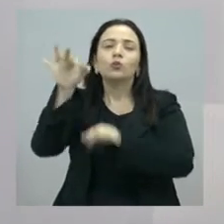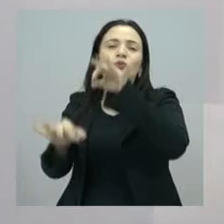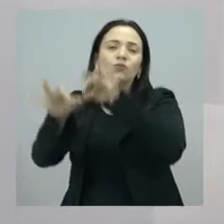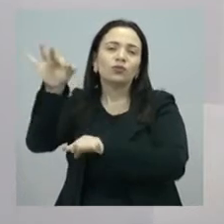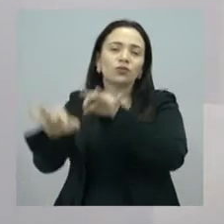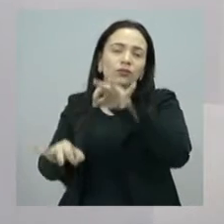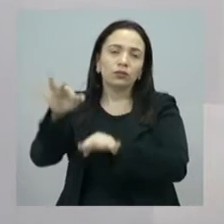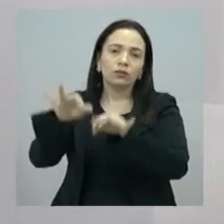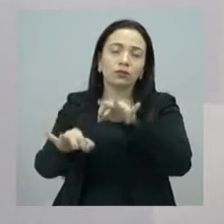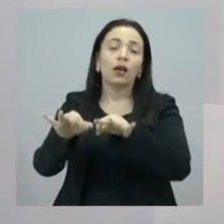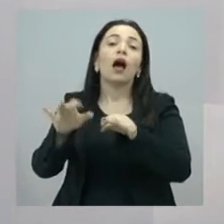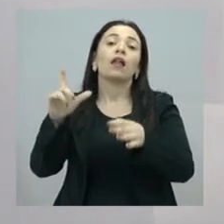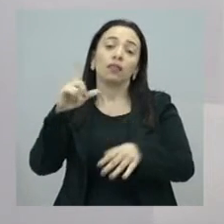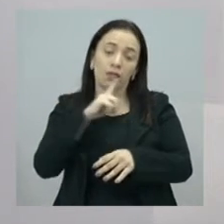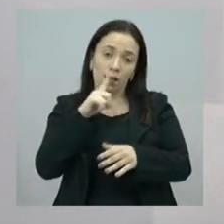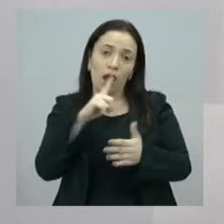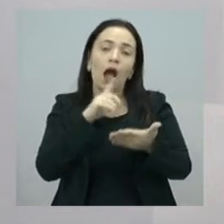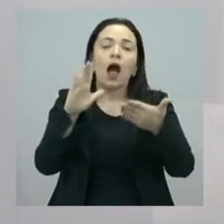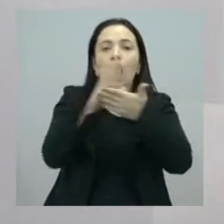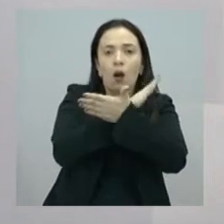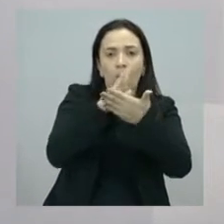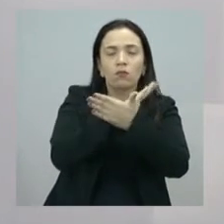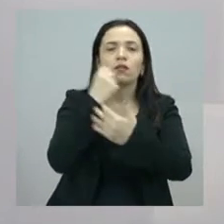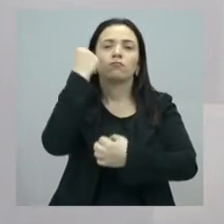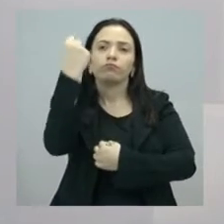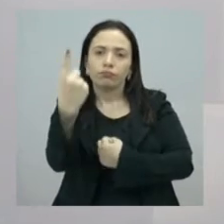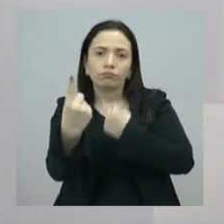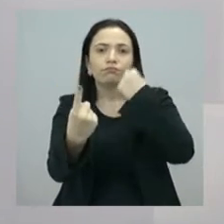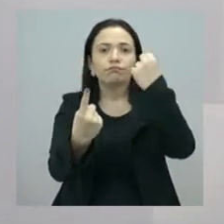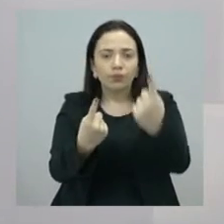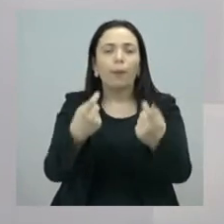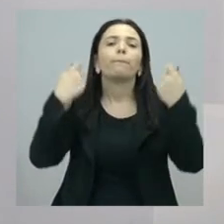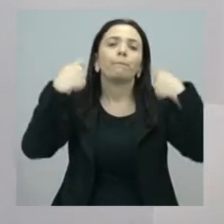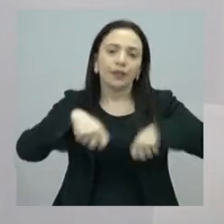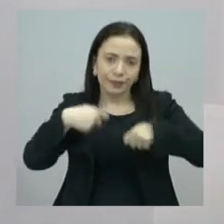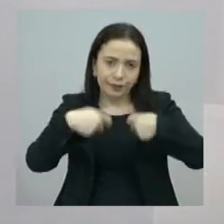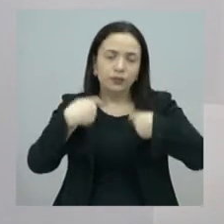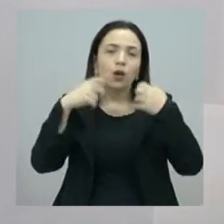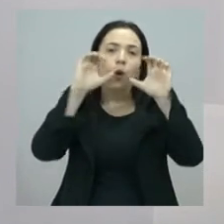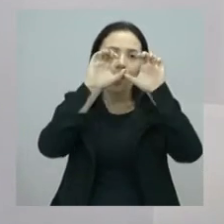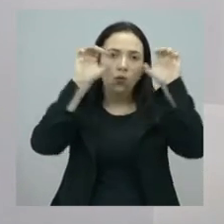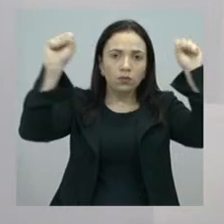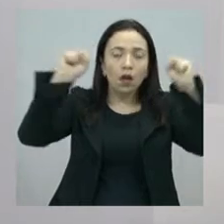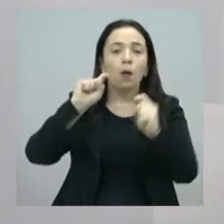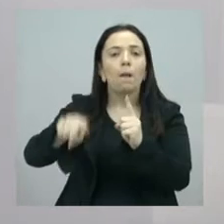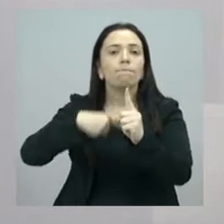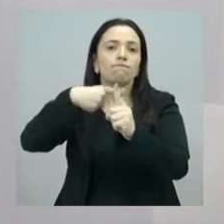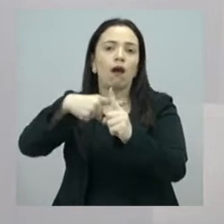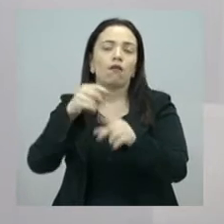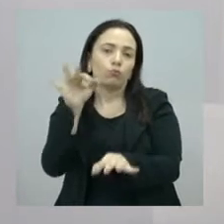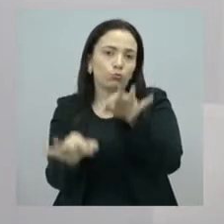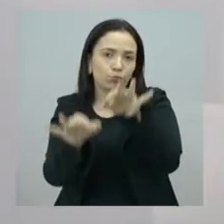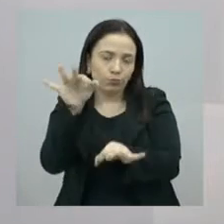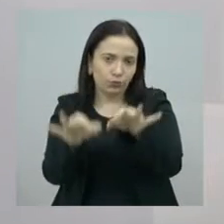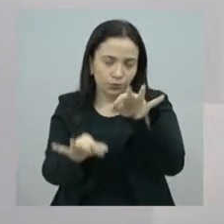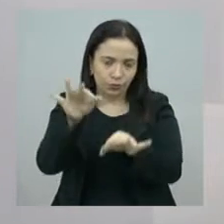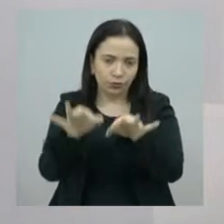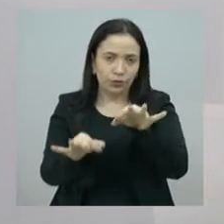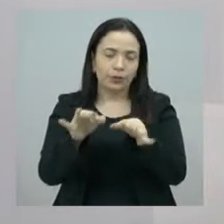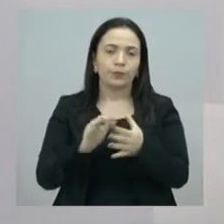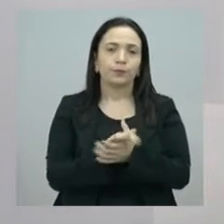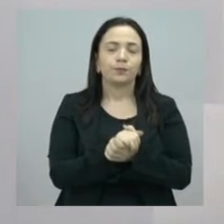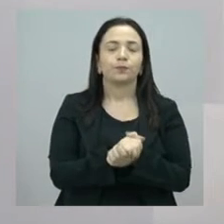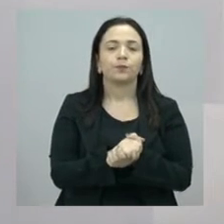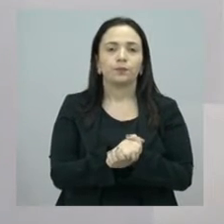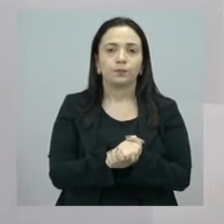Há situações que necessariamente haverá necessidade da movimentação da máquina